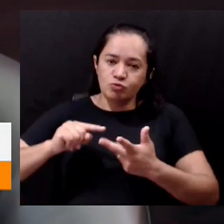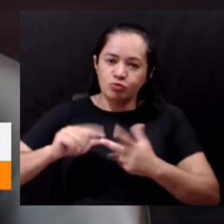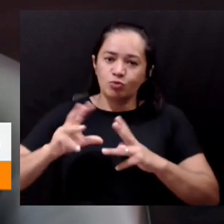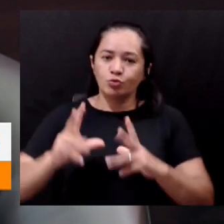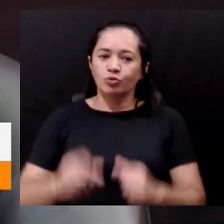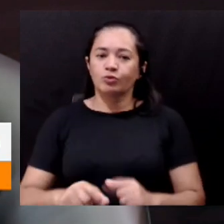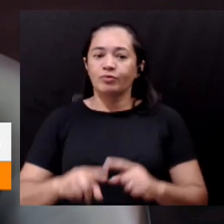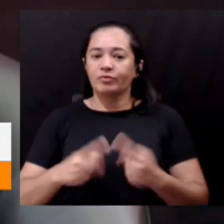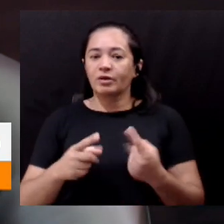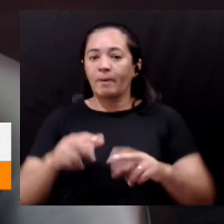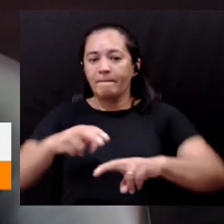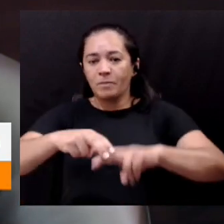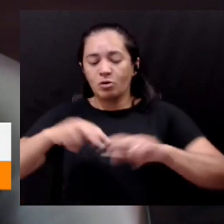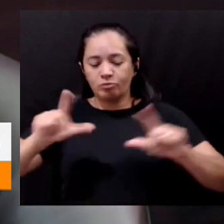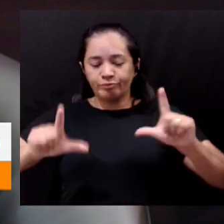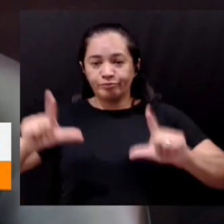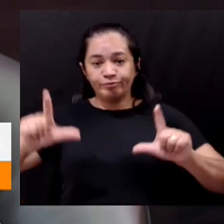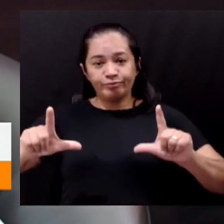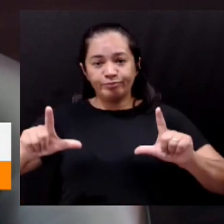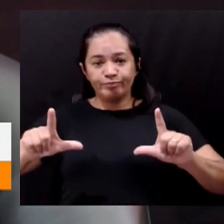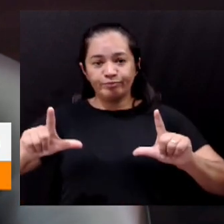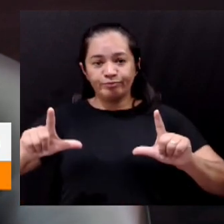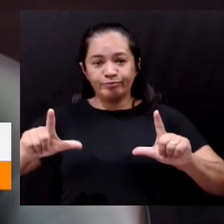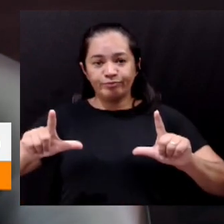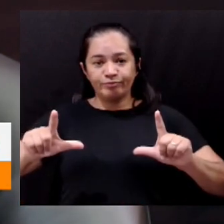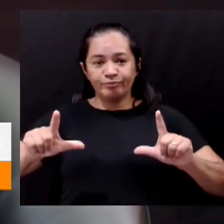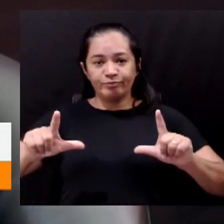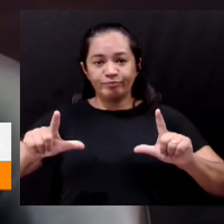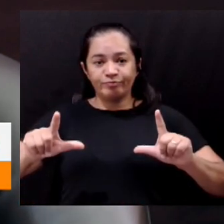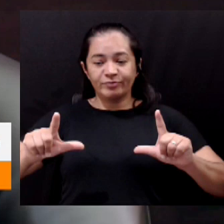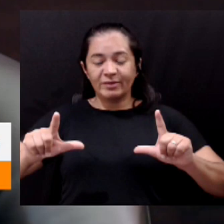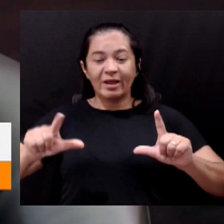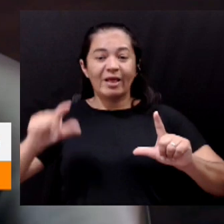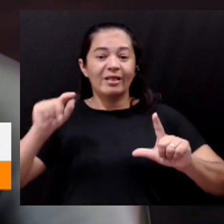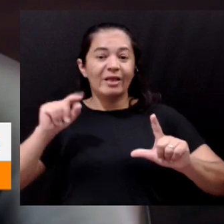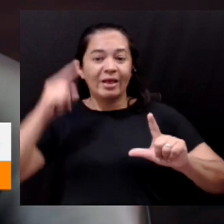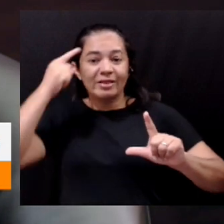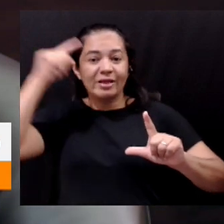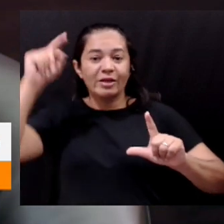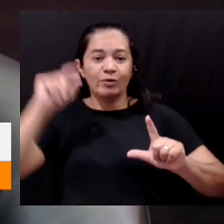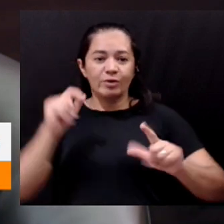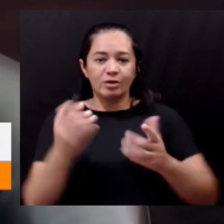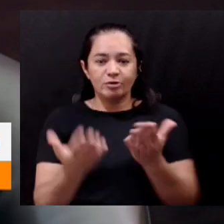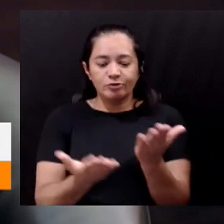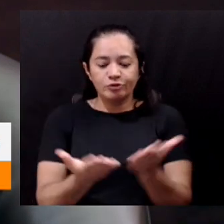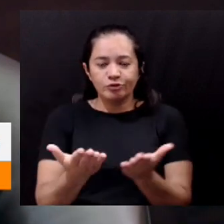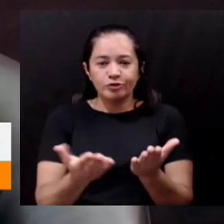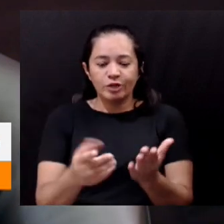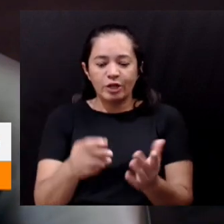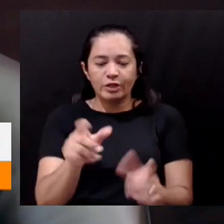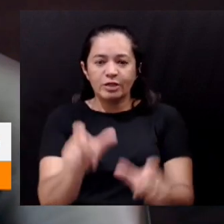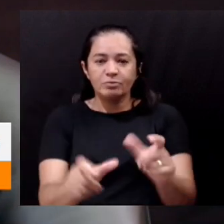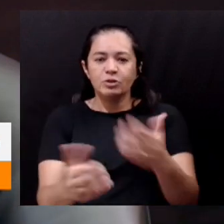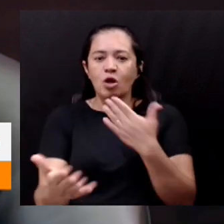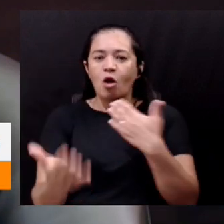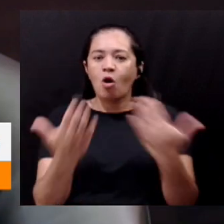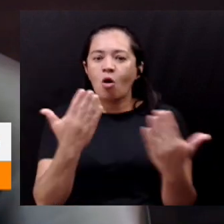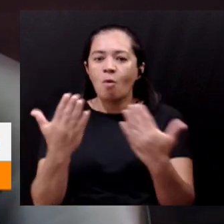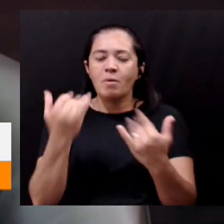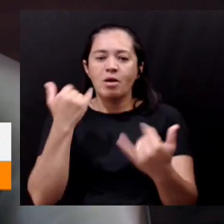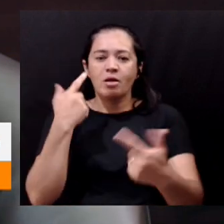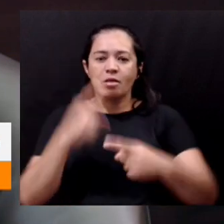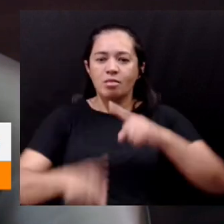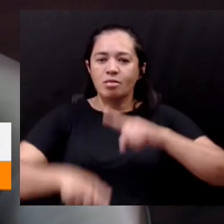tela não é humano, então vem a ideia de tratar o outro como um objeto. O outro é um objeto e com